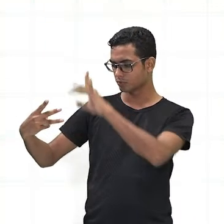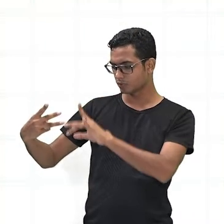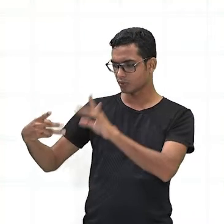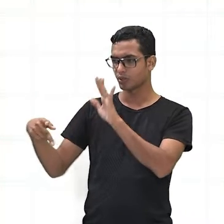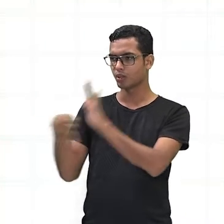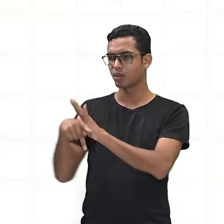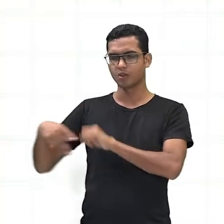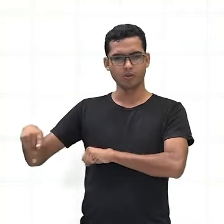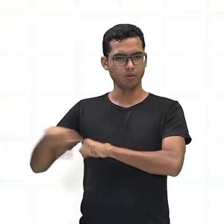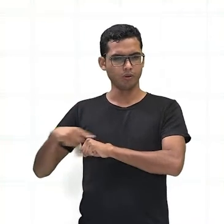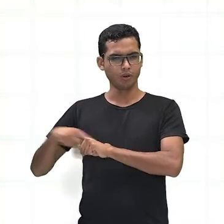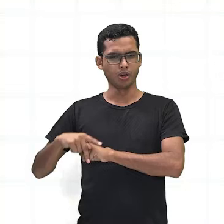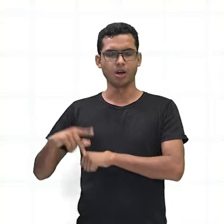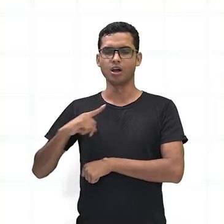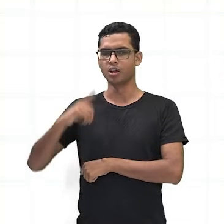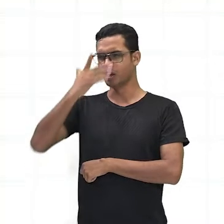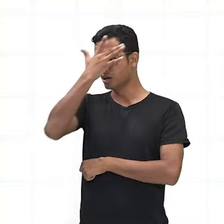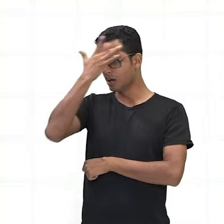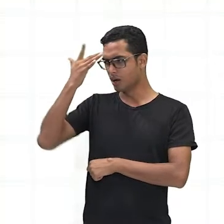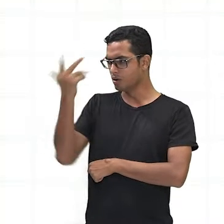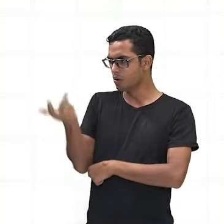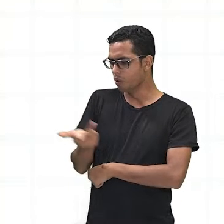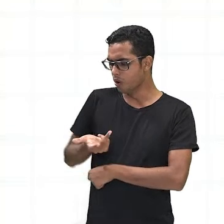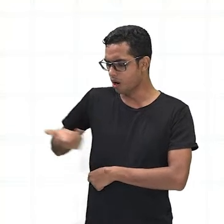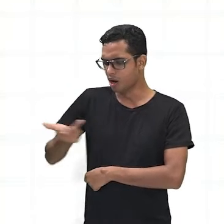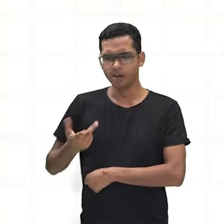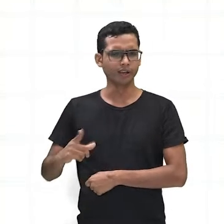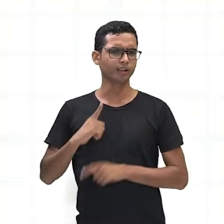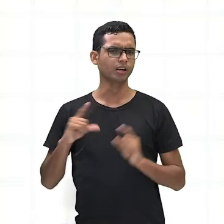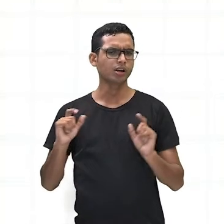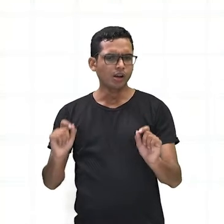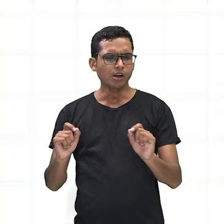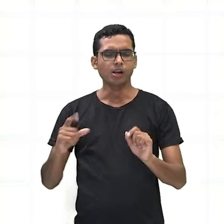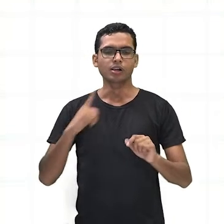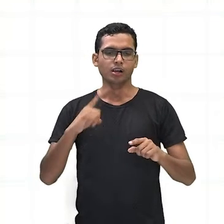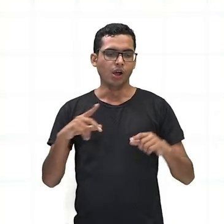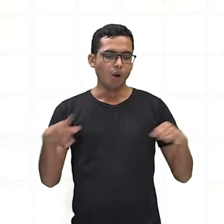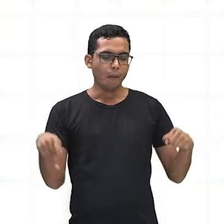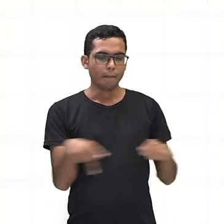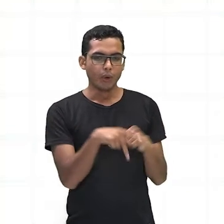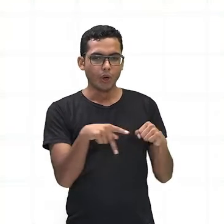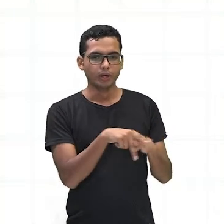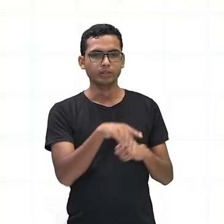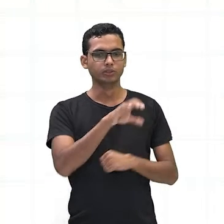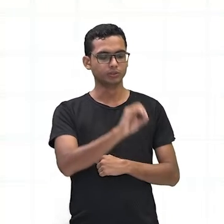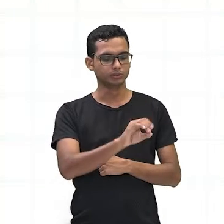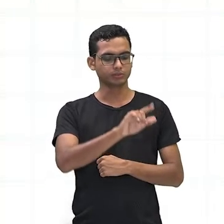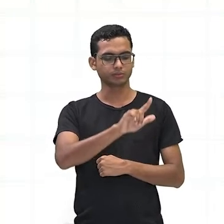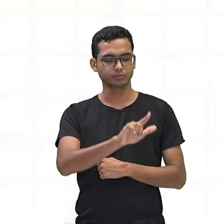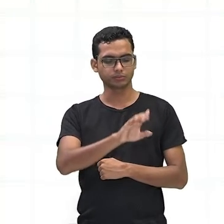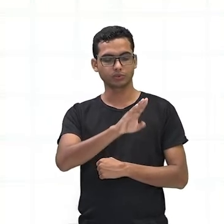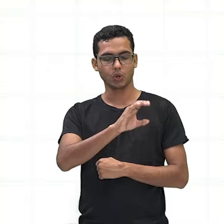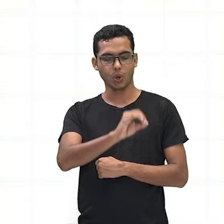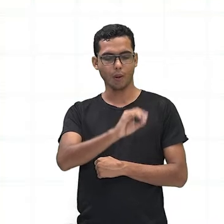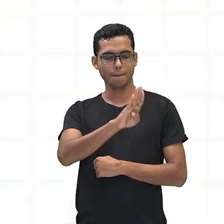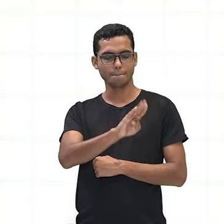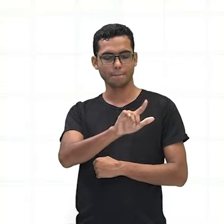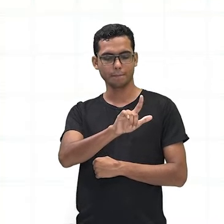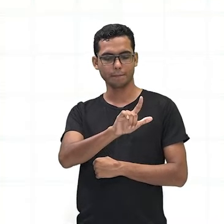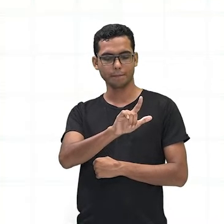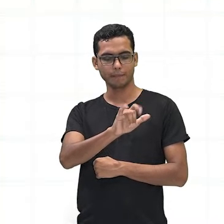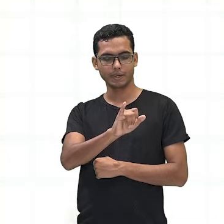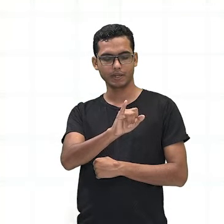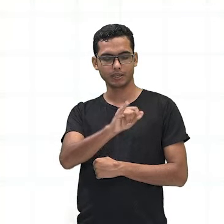né, pessoais, nós temos um pronome oblíquo, ou seja, um pronome com função